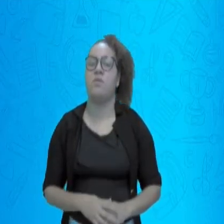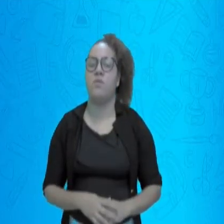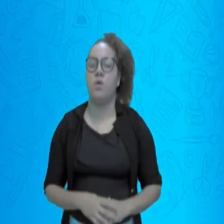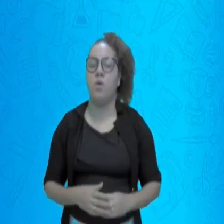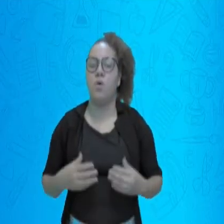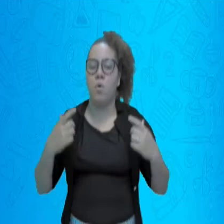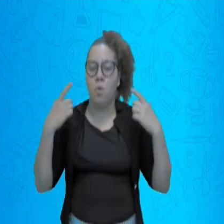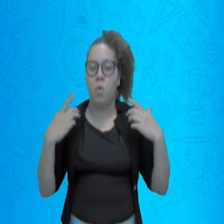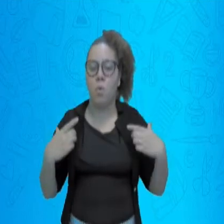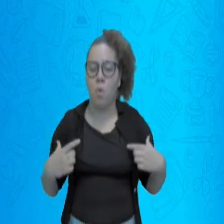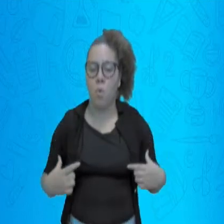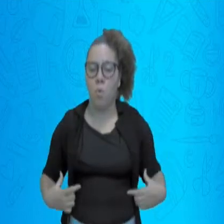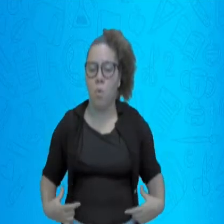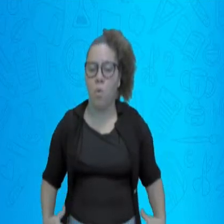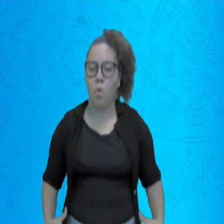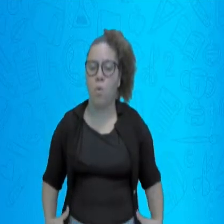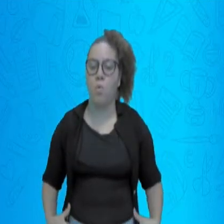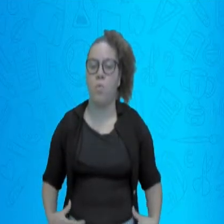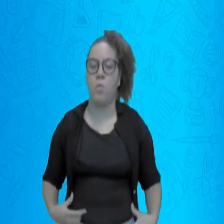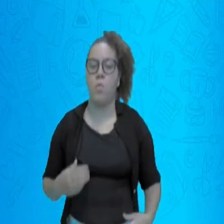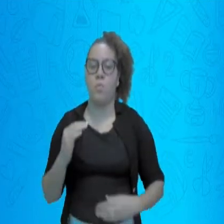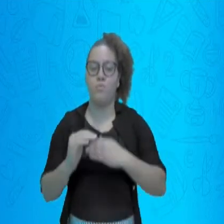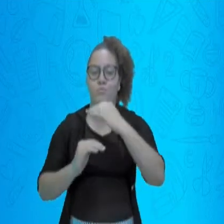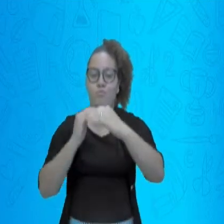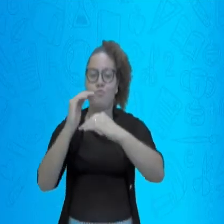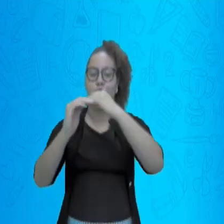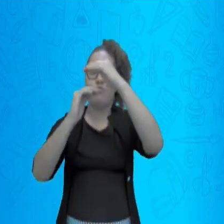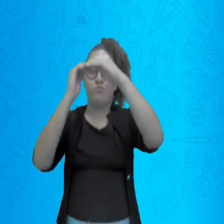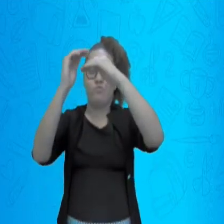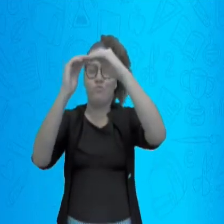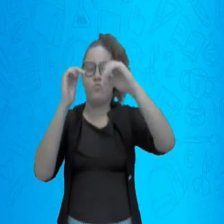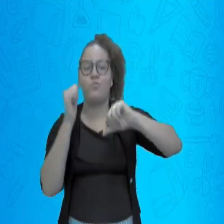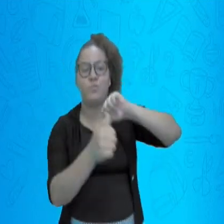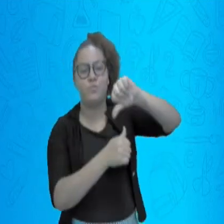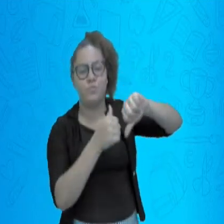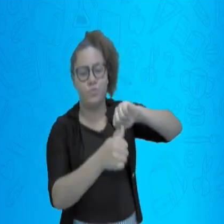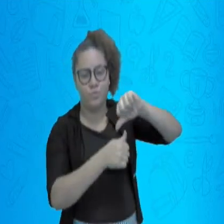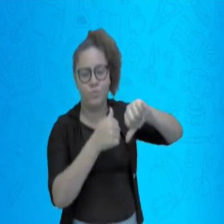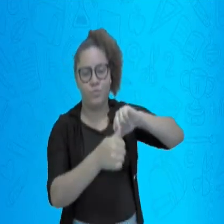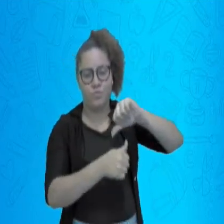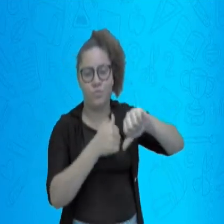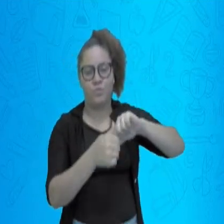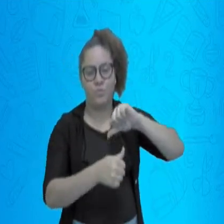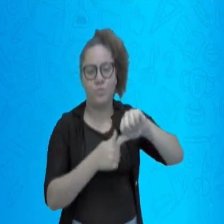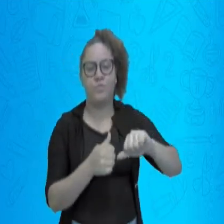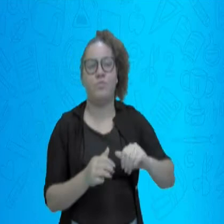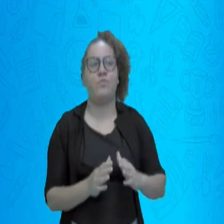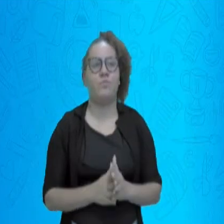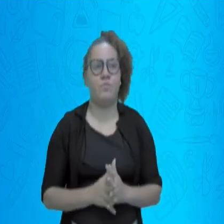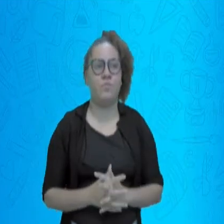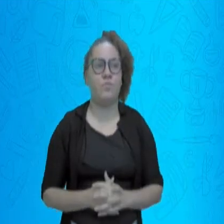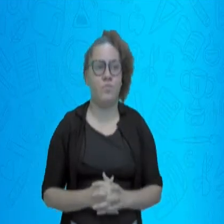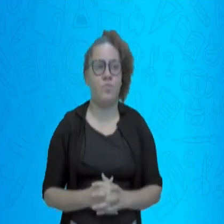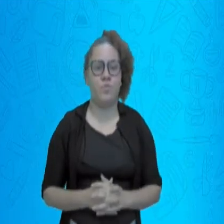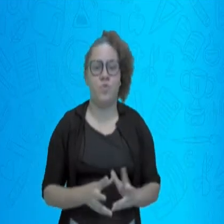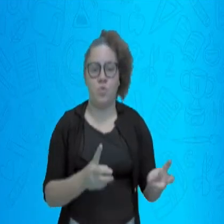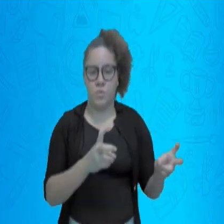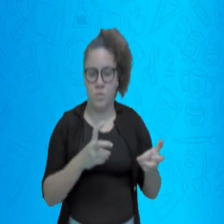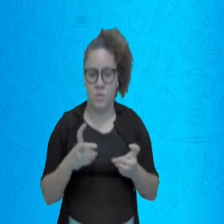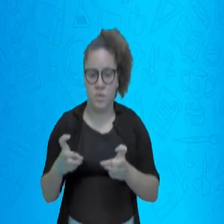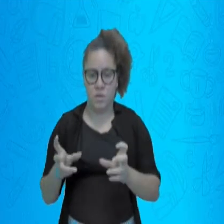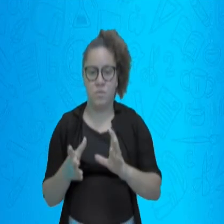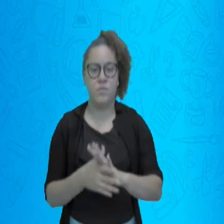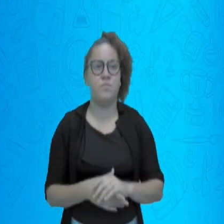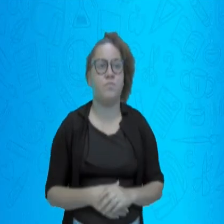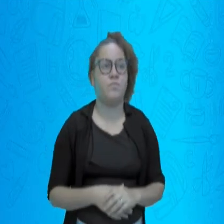mudanças à medida em que vamos crescendo. E nós passamos pelas fases da vida. Vamos ver os